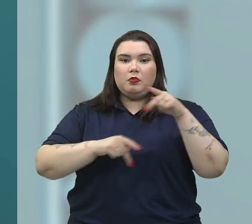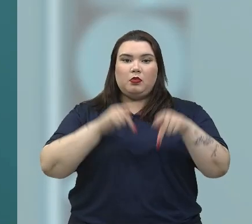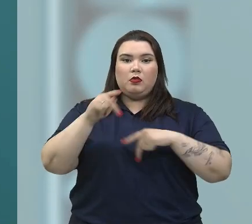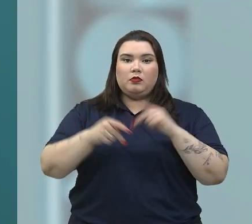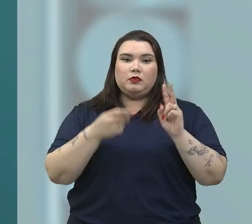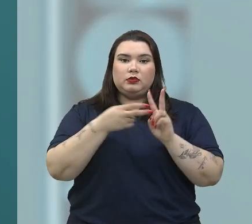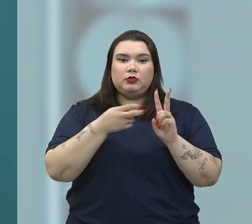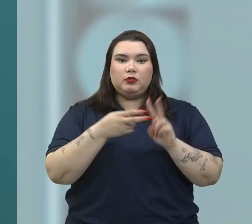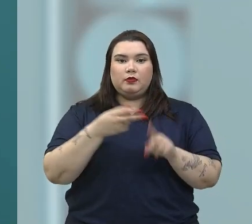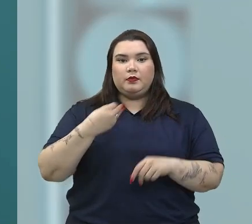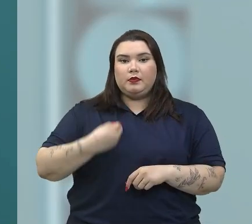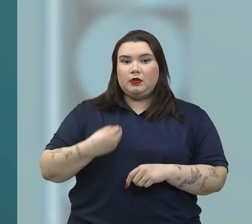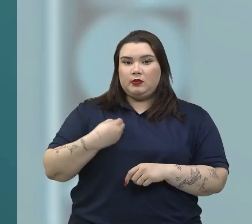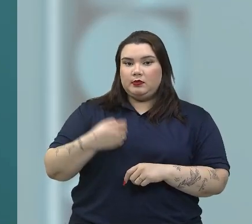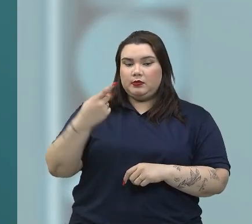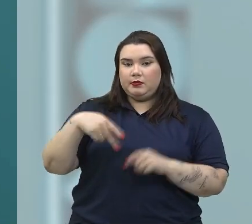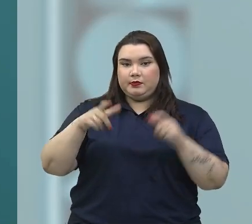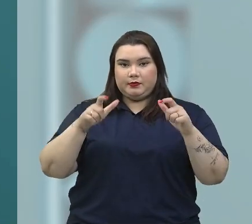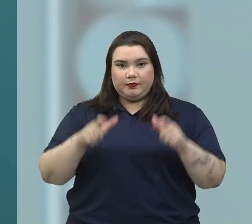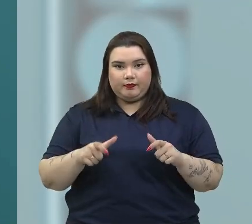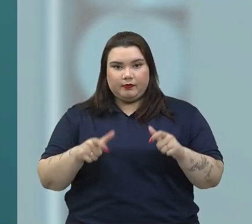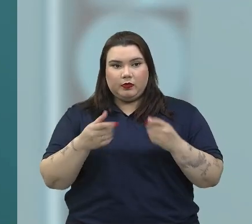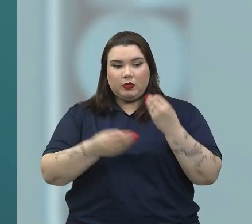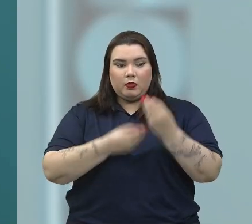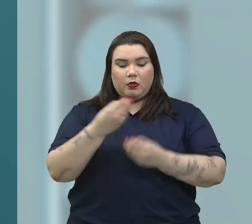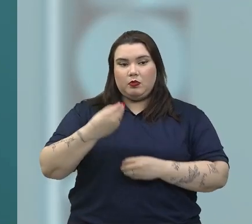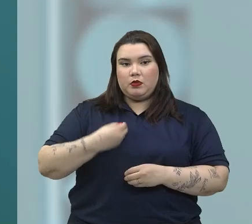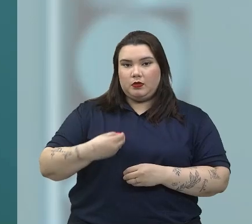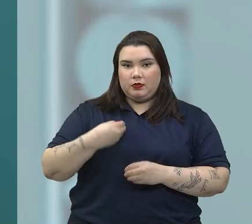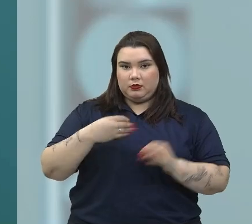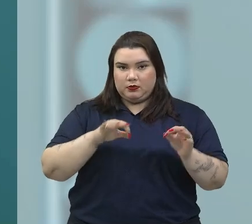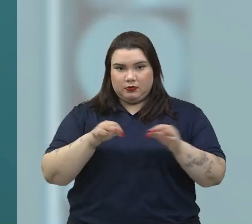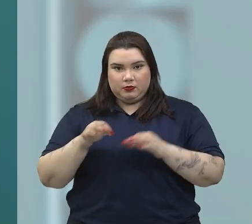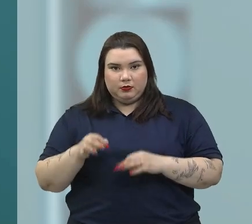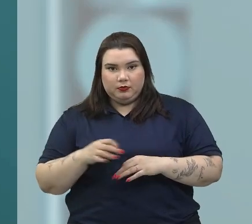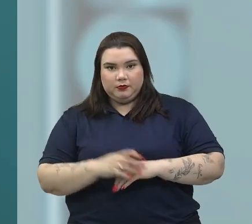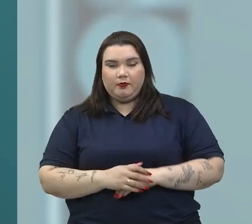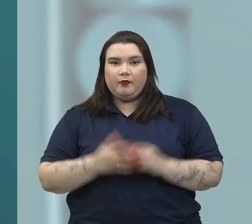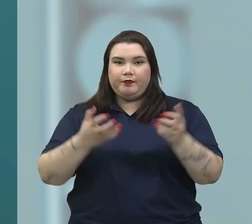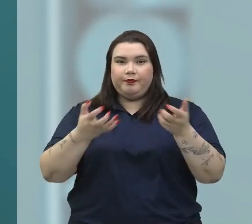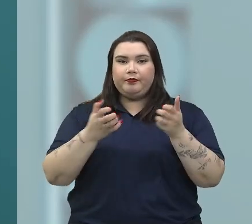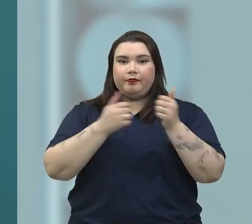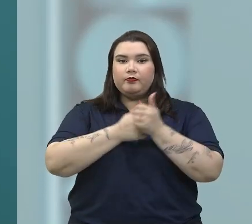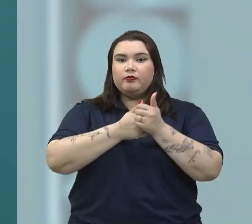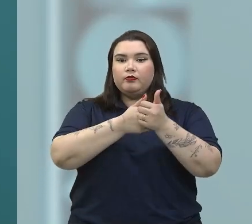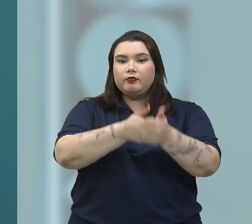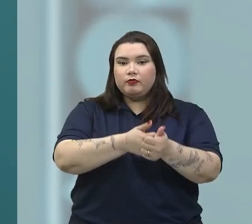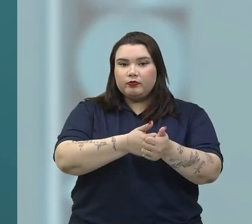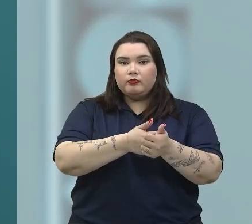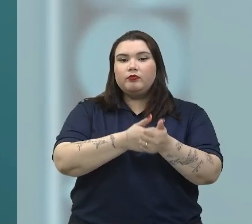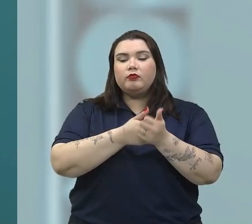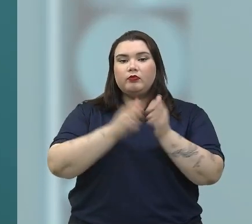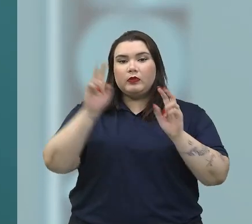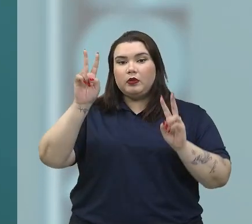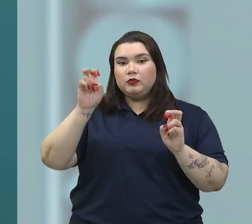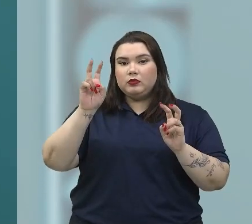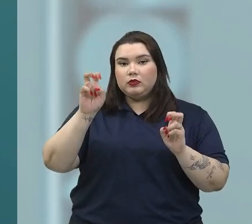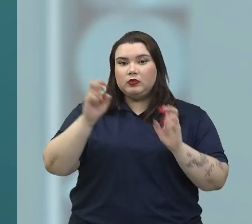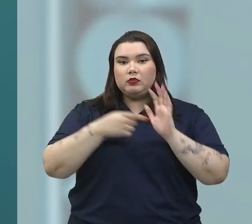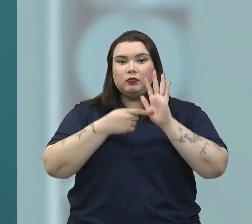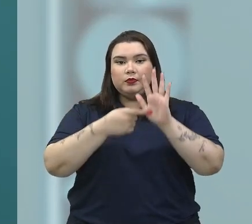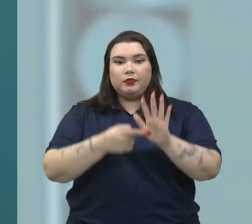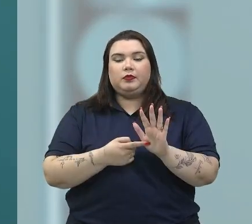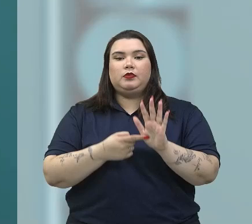indígenas viviam aqui, a questão da vivência mesmo. Eu quero que vocês acompanhem comigo aí um trecho a respeito de